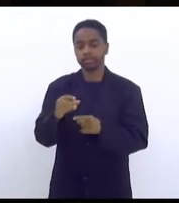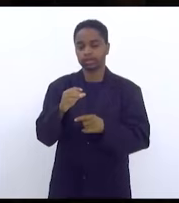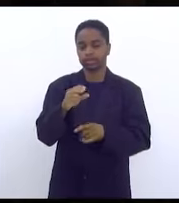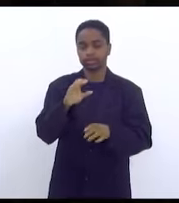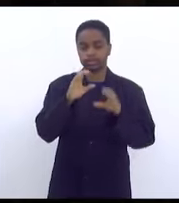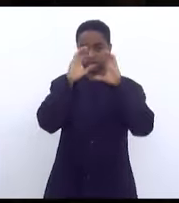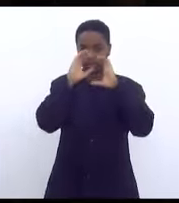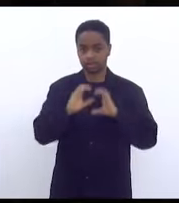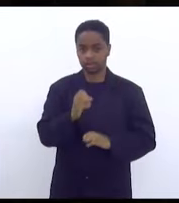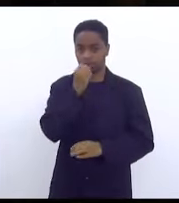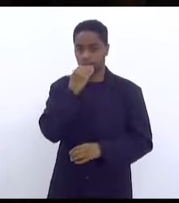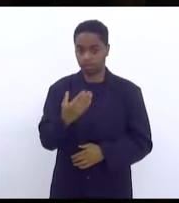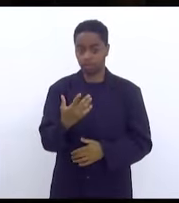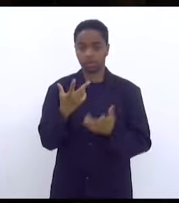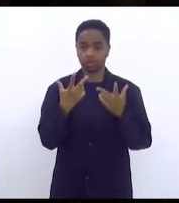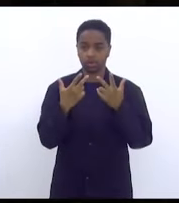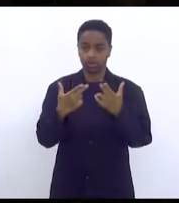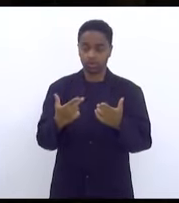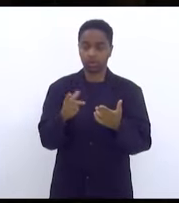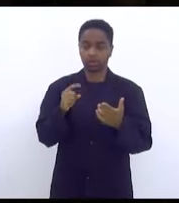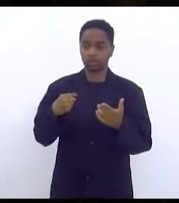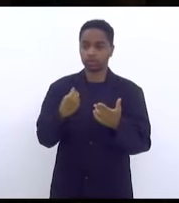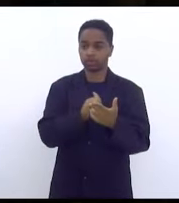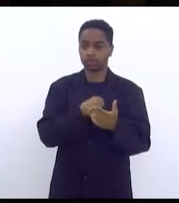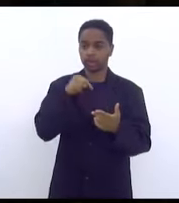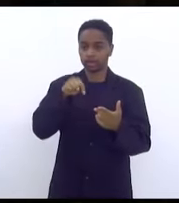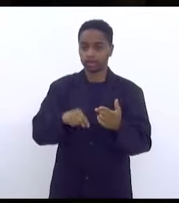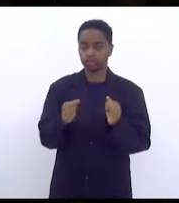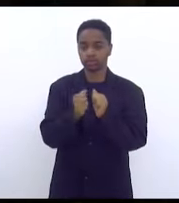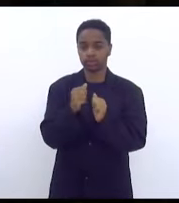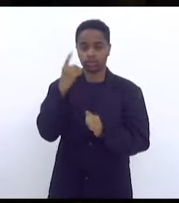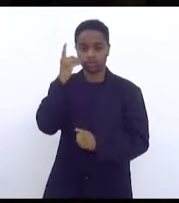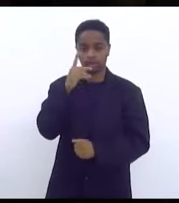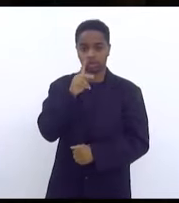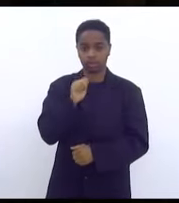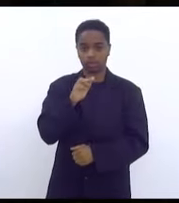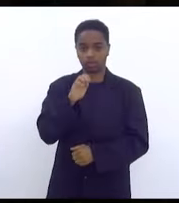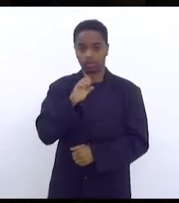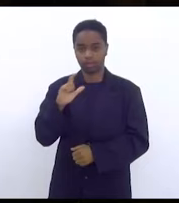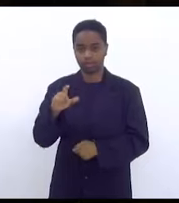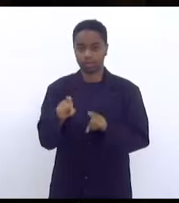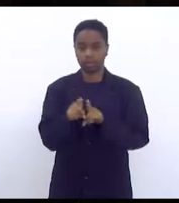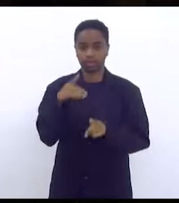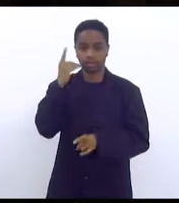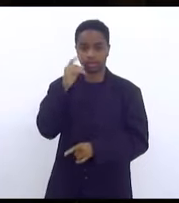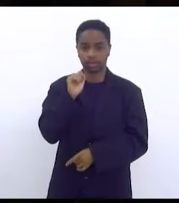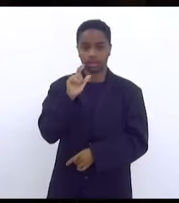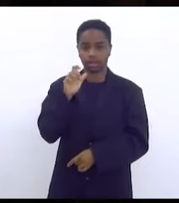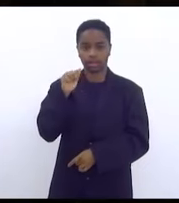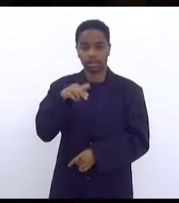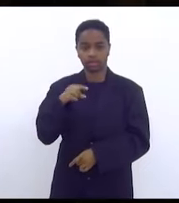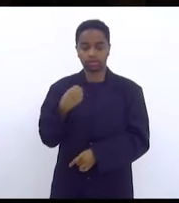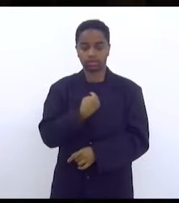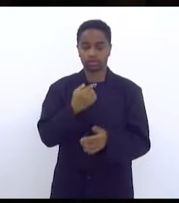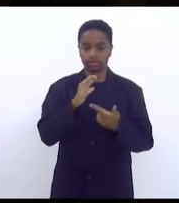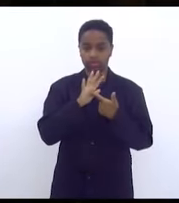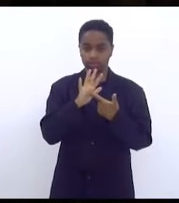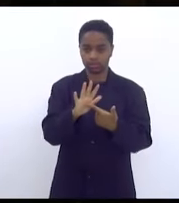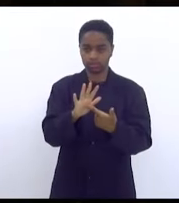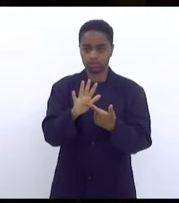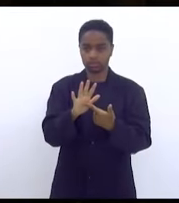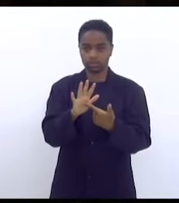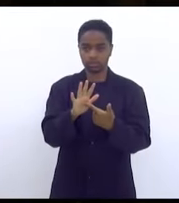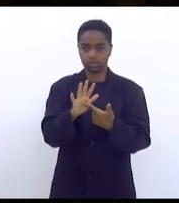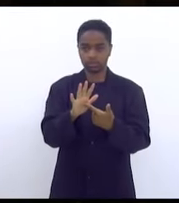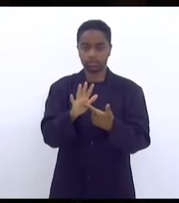bem, como é o caso que nós aqui, ao lado do deputado Paul Bell, deputado Alan Lopes, nós revelamos da